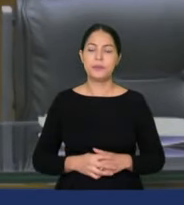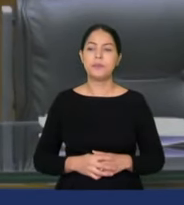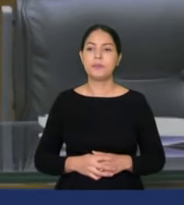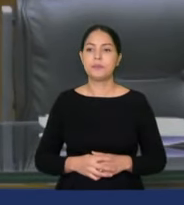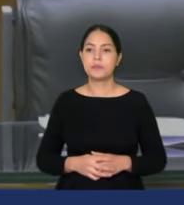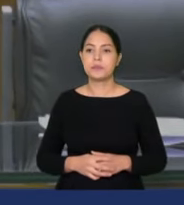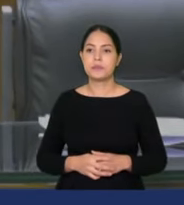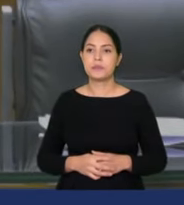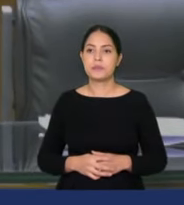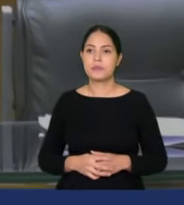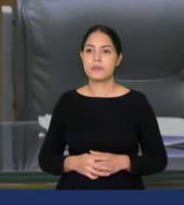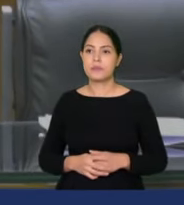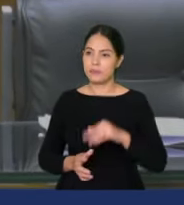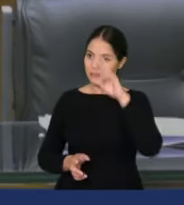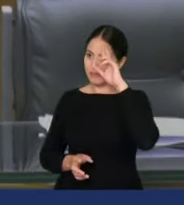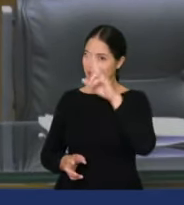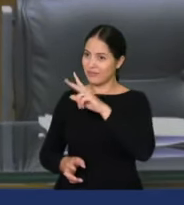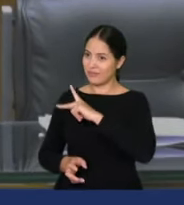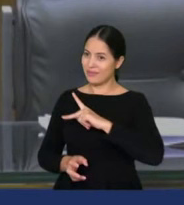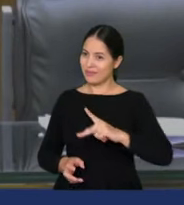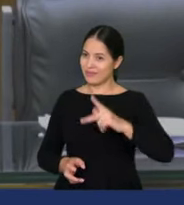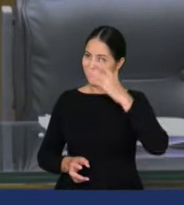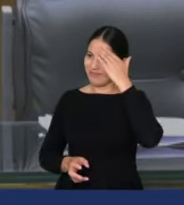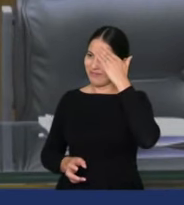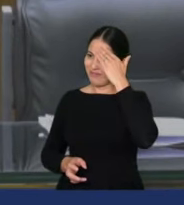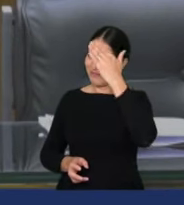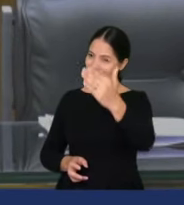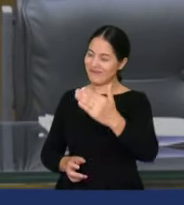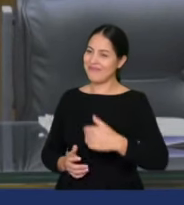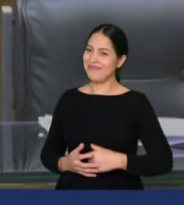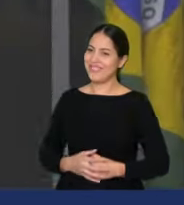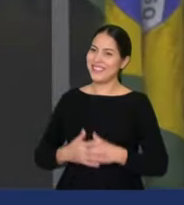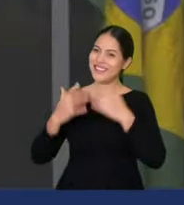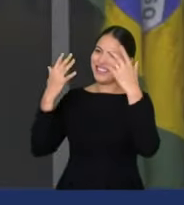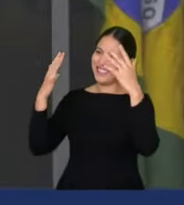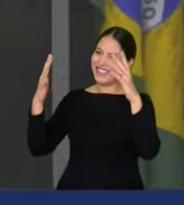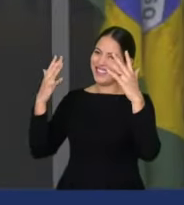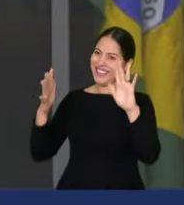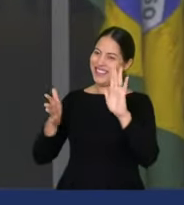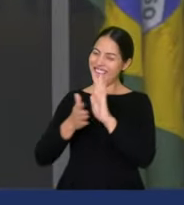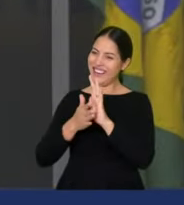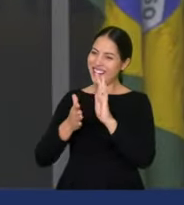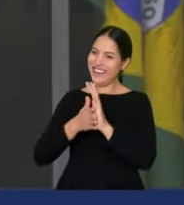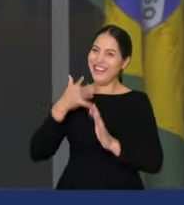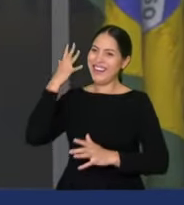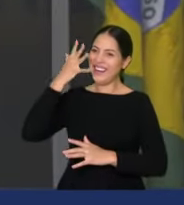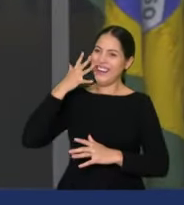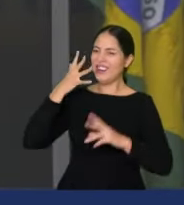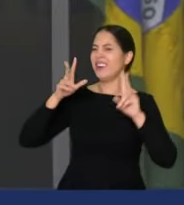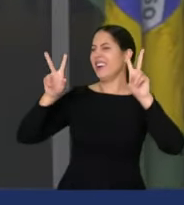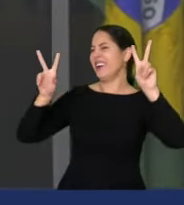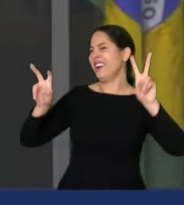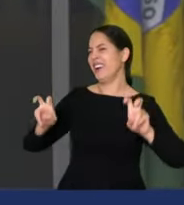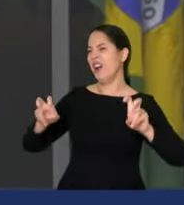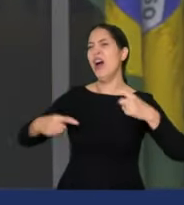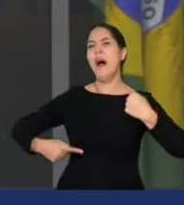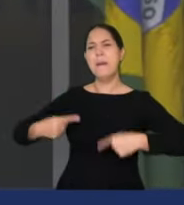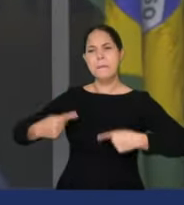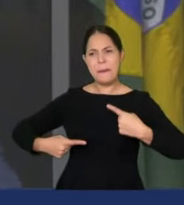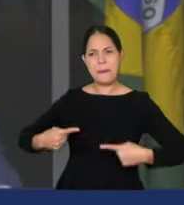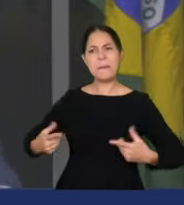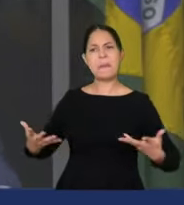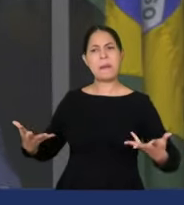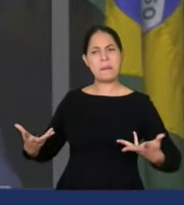Muito obrigado, senhor presidente. Parabenizar pela discussão desse tema, tema que está